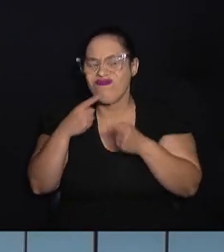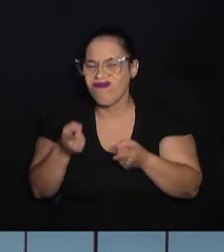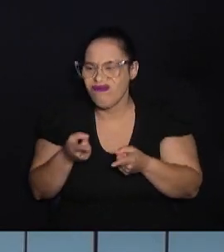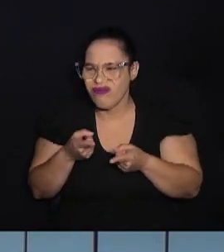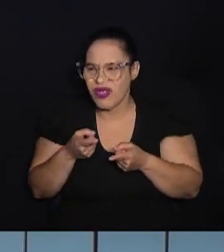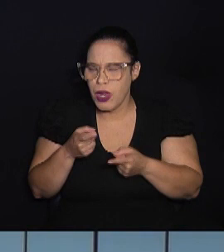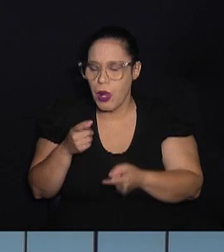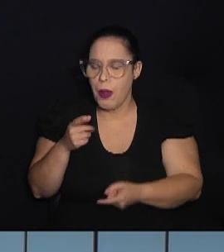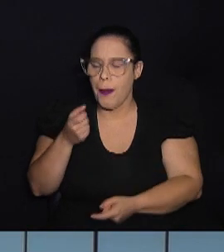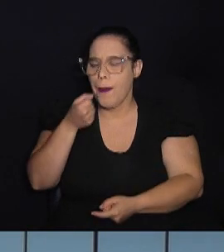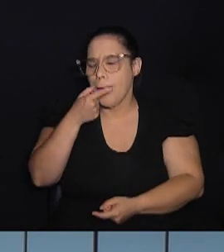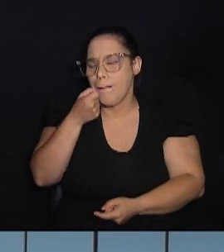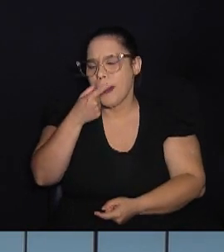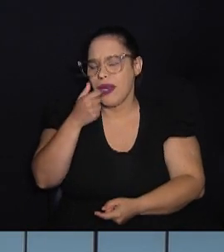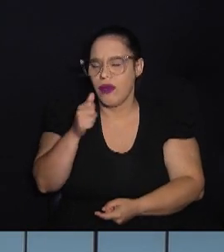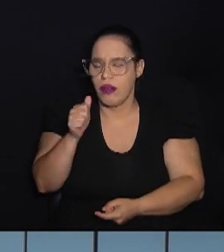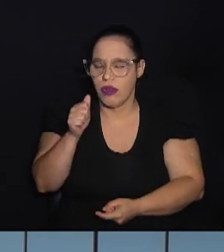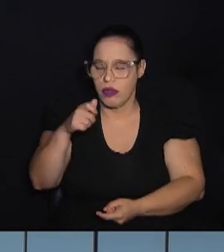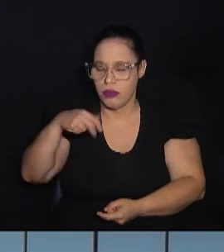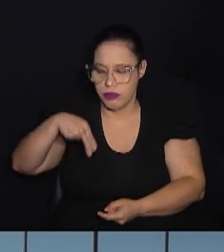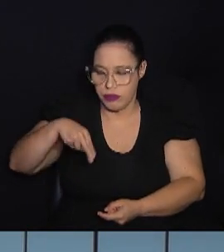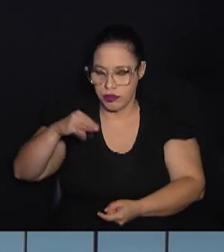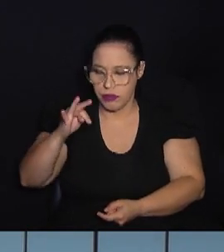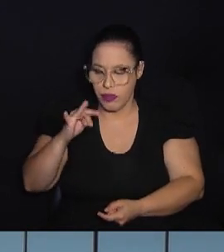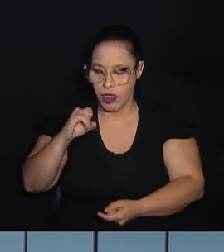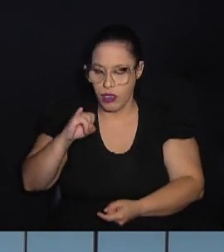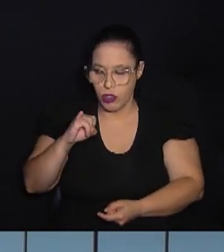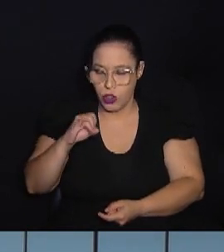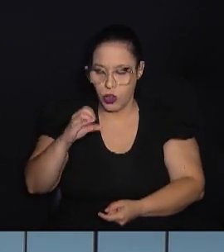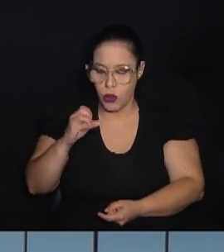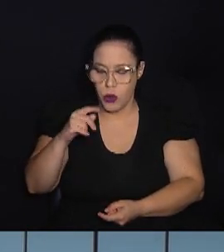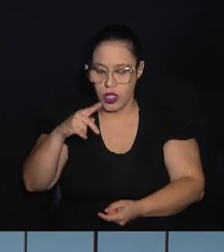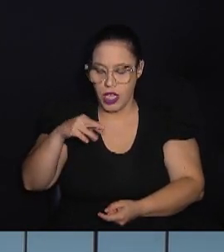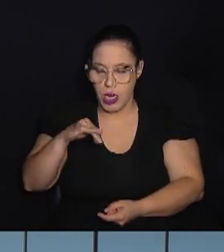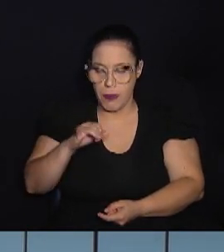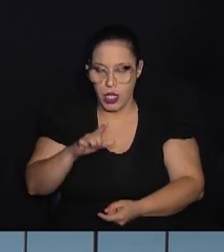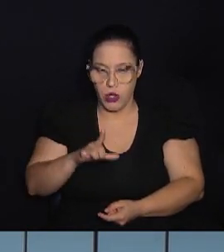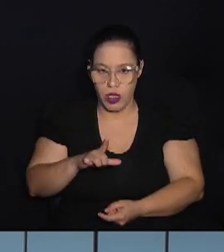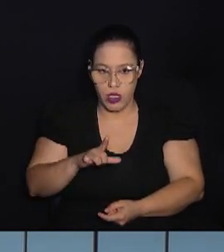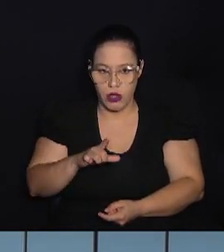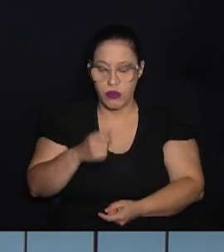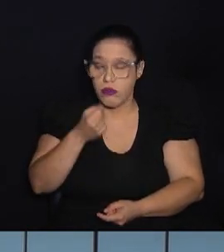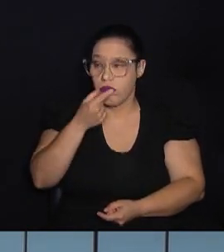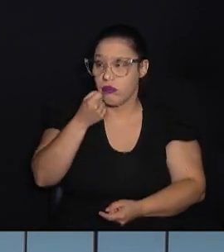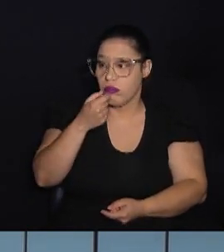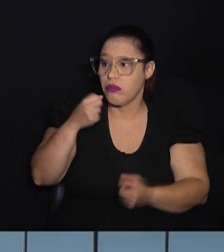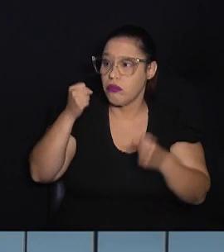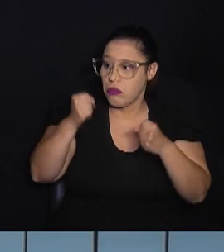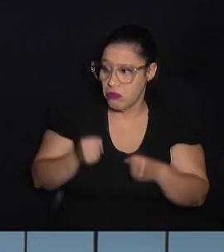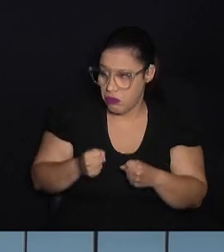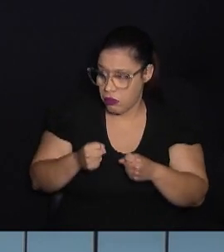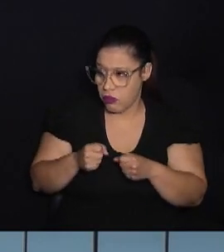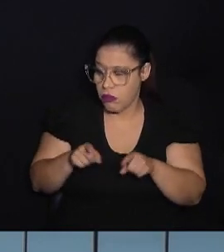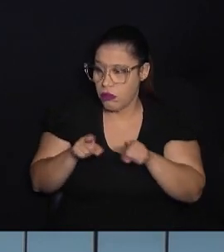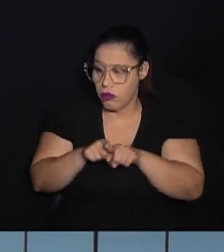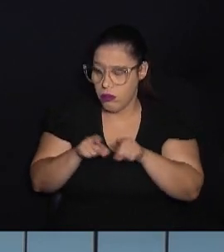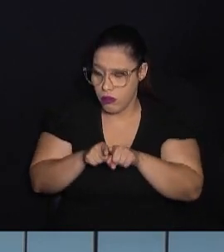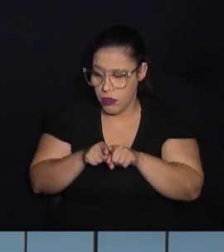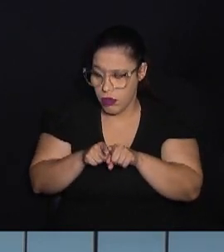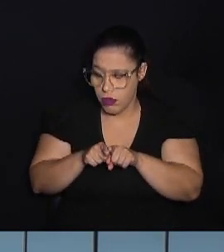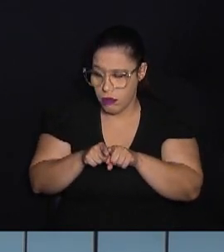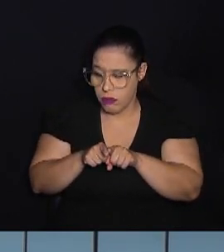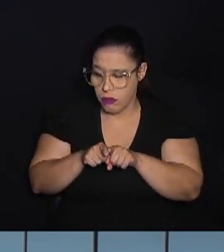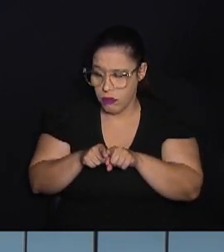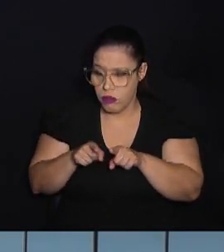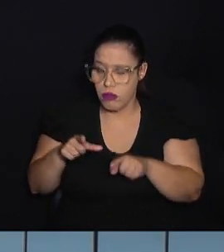à pílula anticoncepcional. Se quem aí toma por vários anos a pílula pode também ter uma maior chance